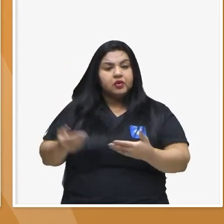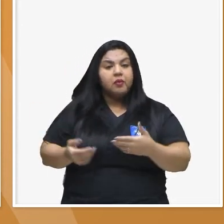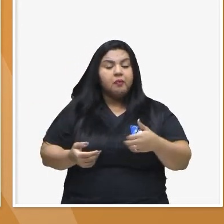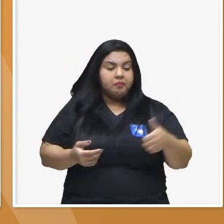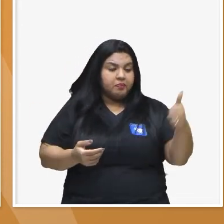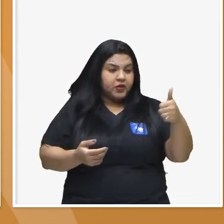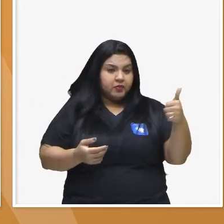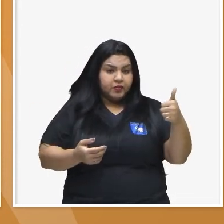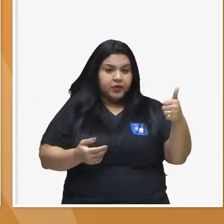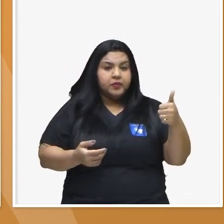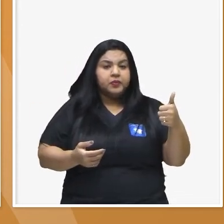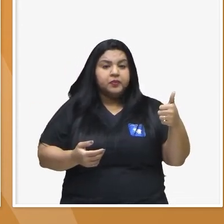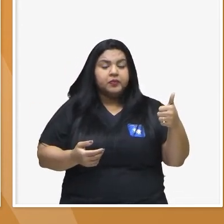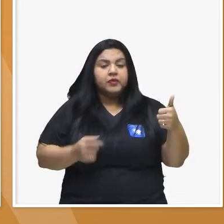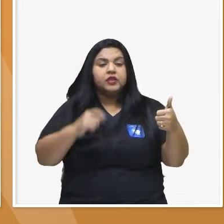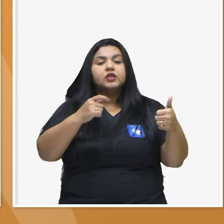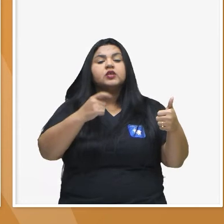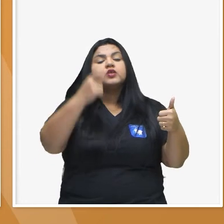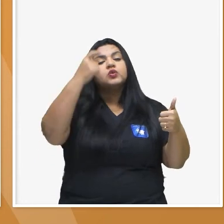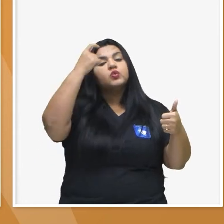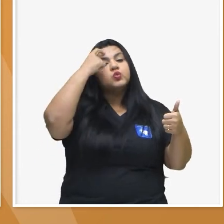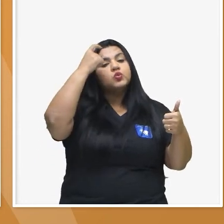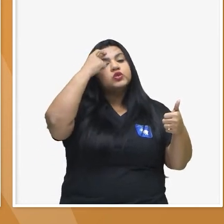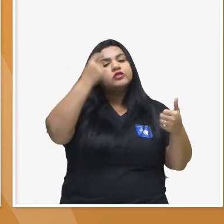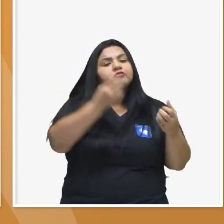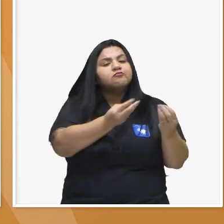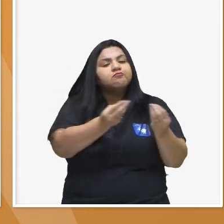ele vai dizer é a consciência sensível,